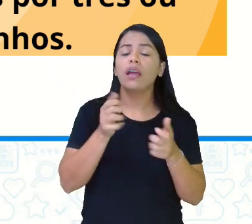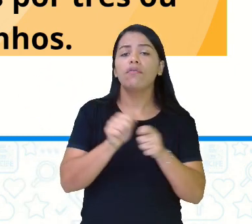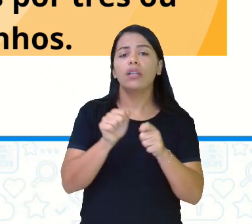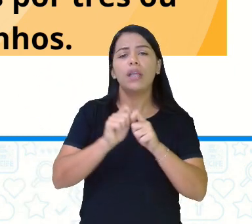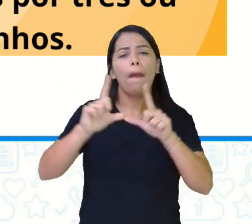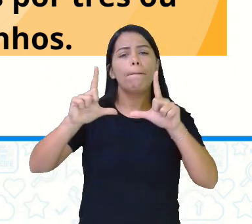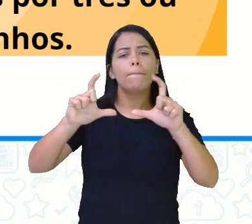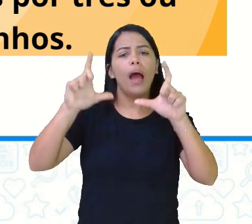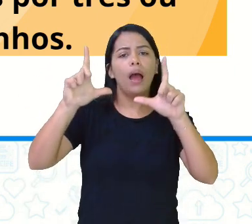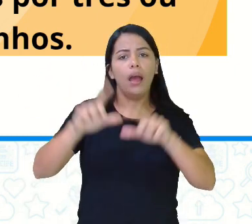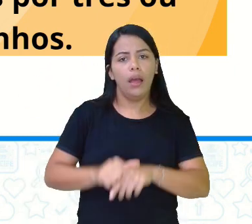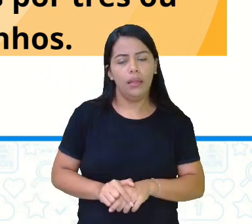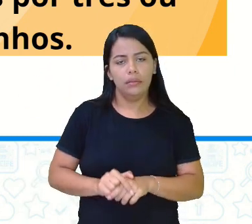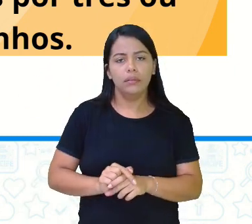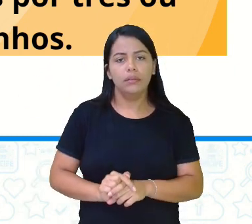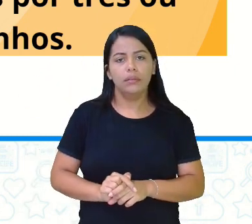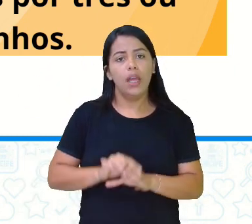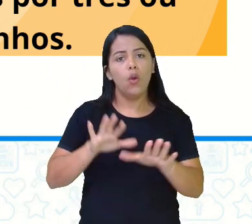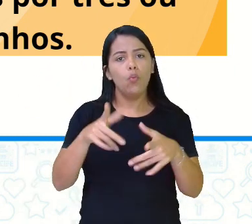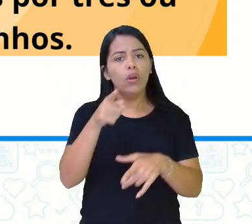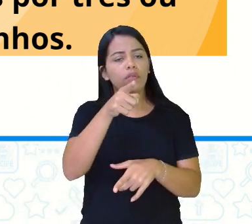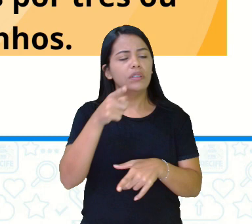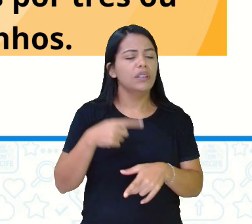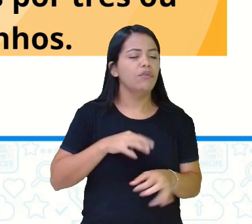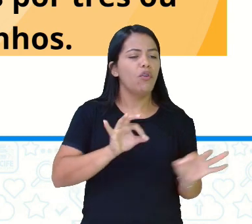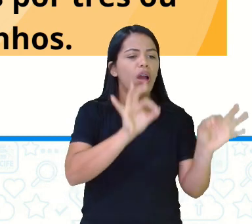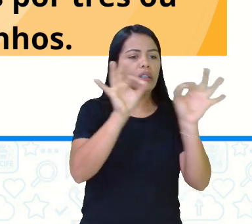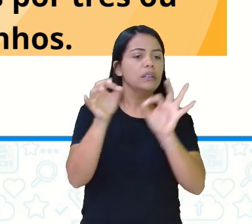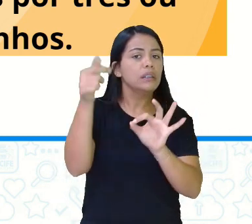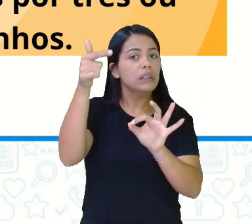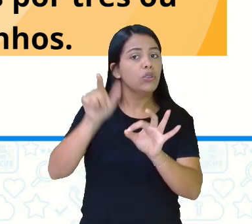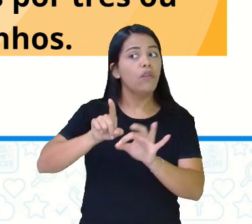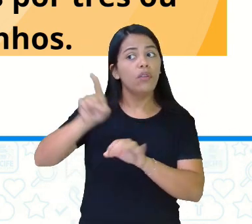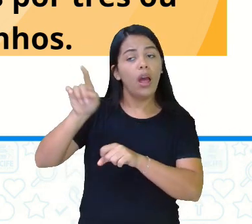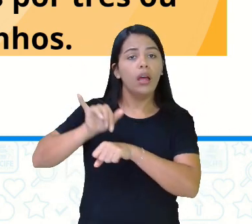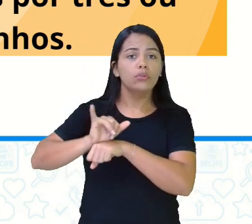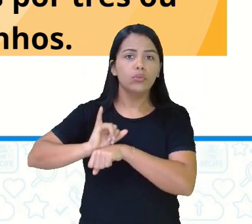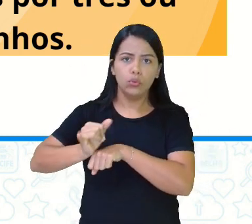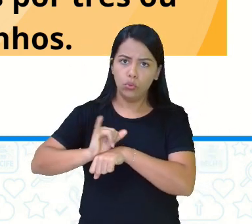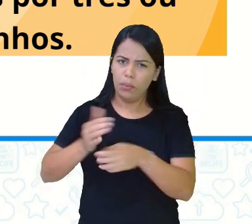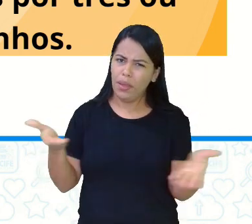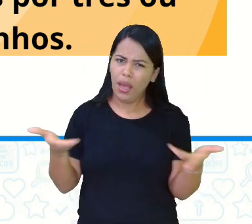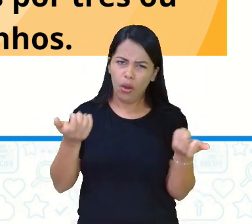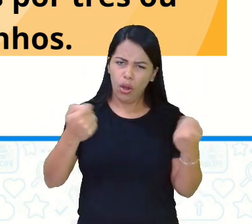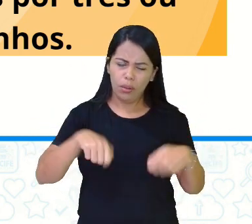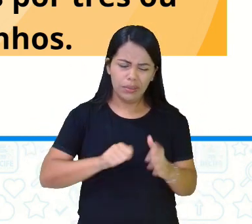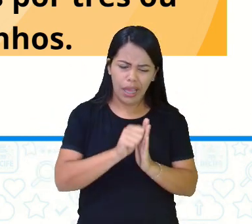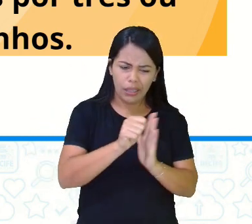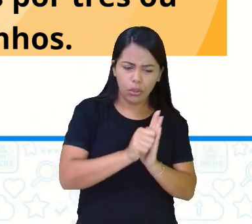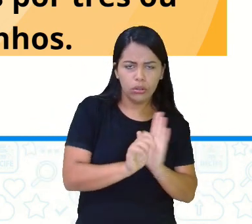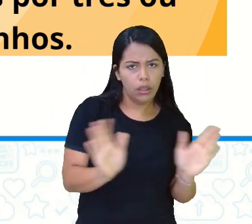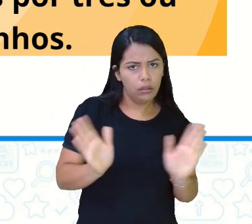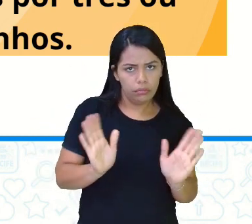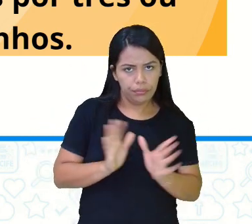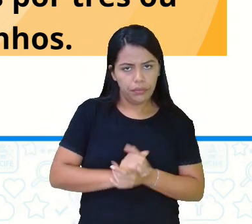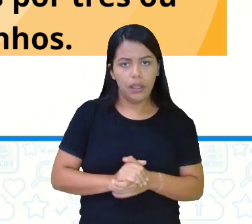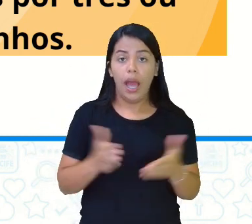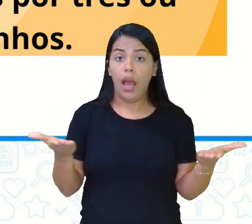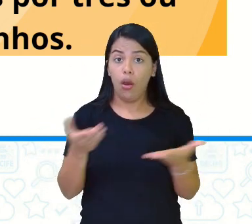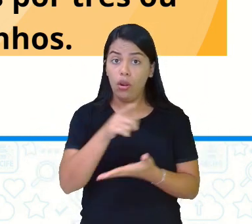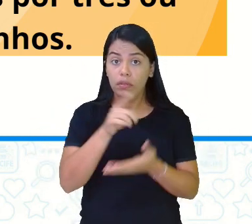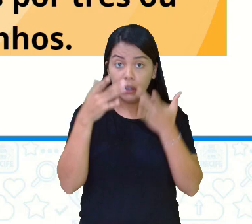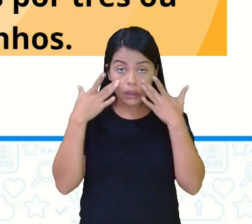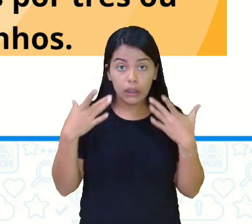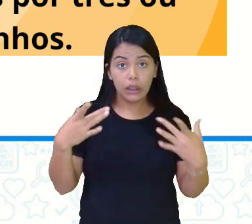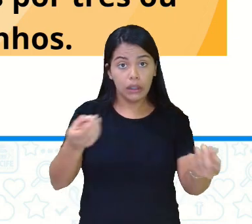printar, quando estiver assistindo a reprise lá no YouTube, pode anotar. Agora não se preocupe em anotar não, tá certo? Se preocupa aí em prestar atenção